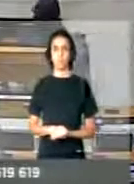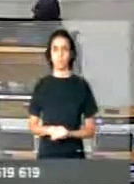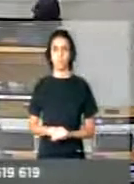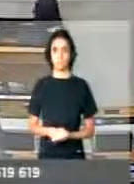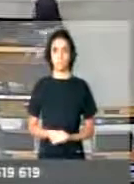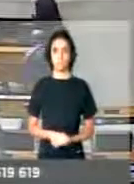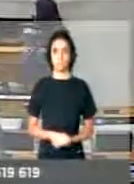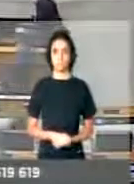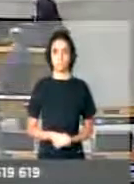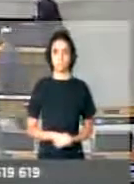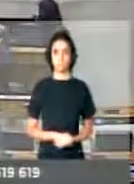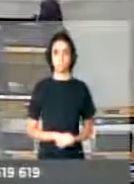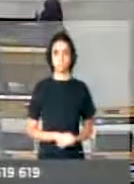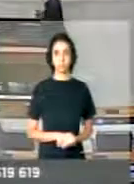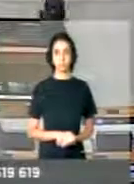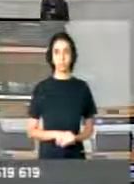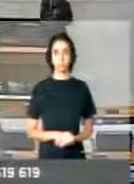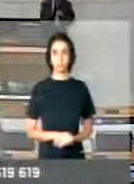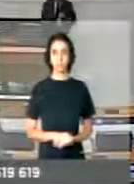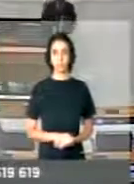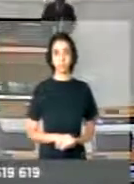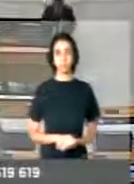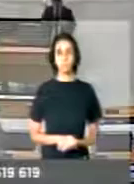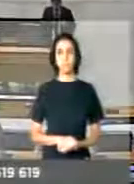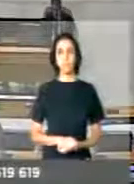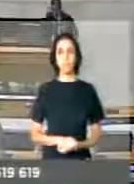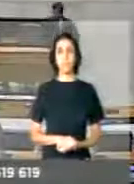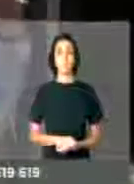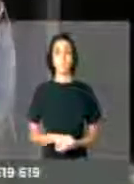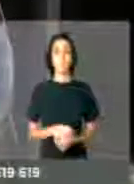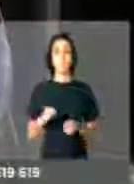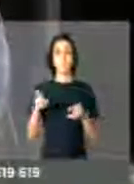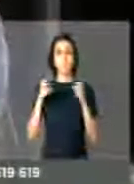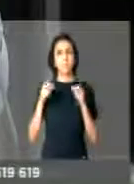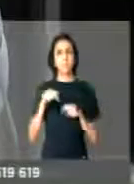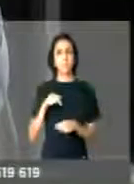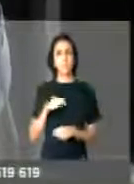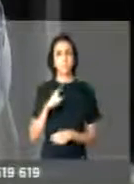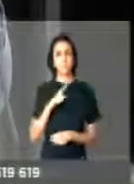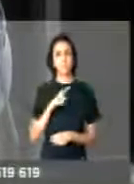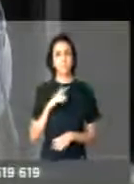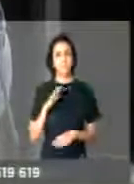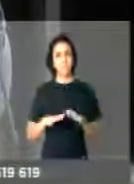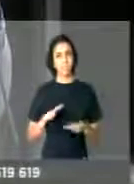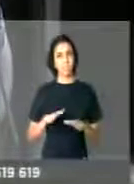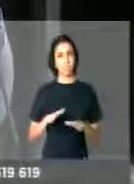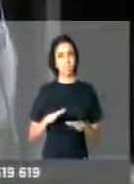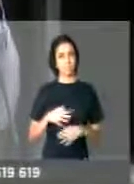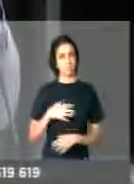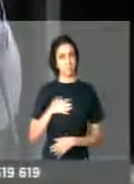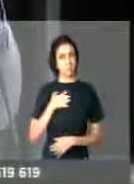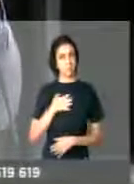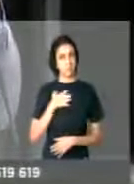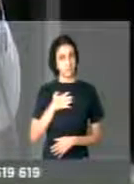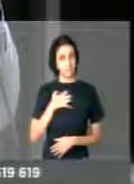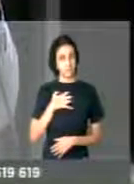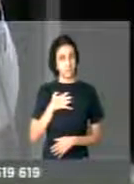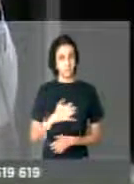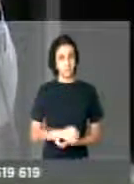Presidente, senhores deputados e deputadas, já se percebeu aqui que há um nervosismo